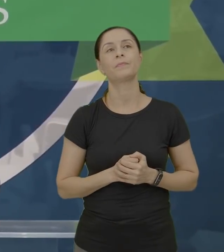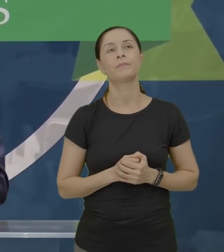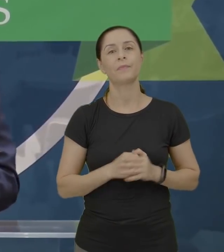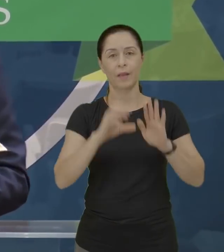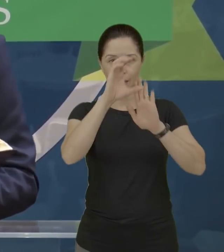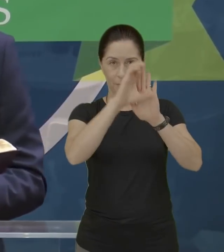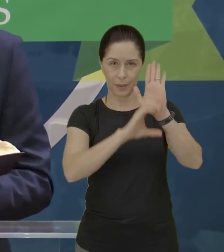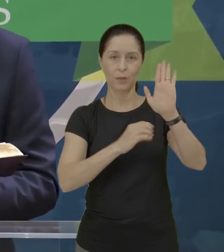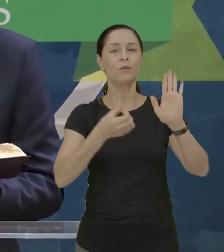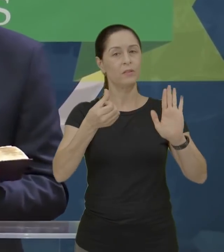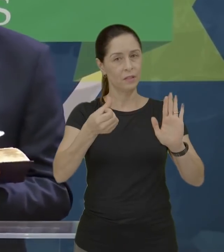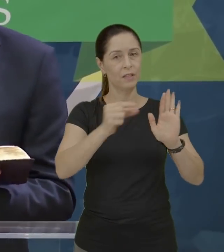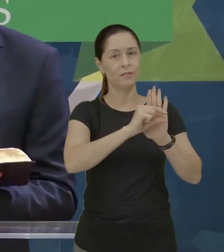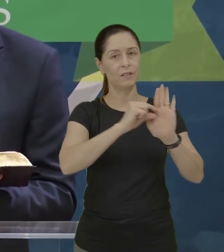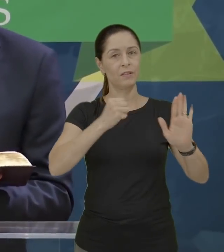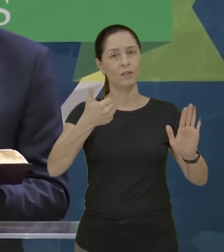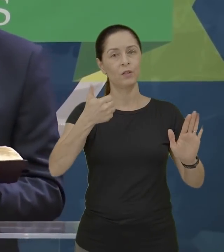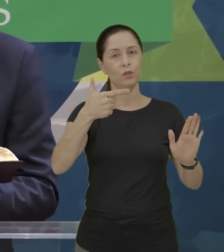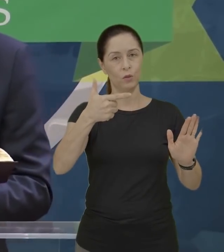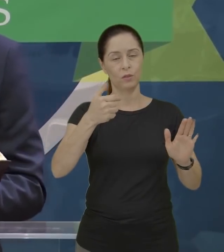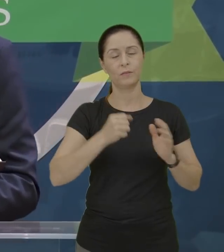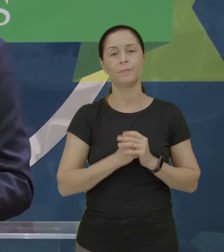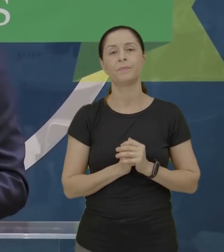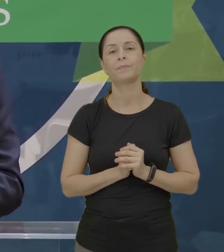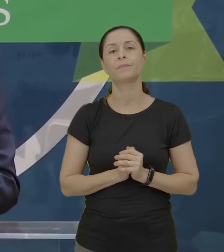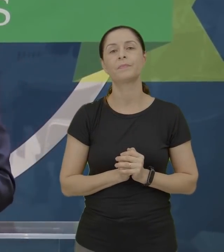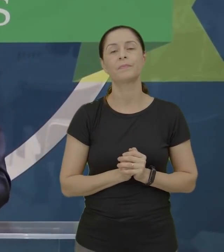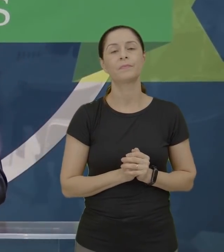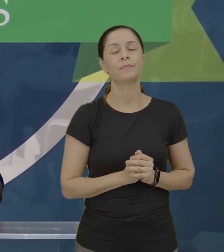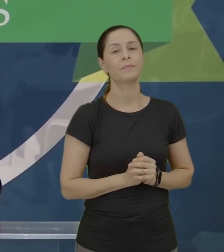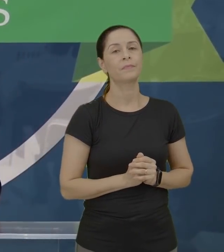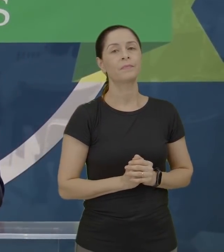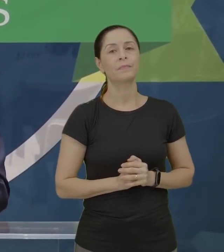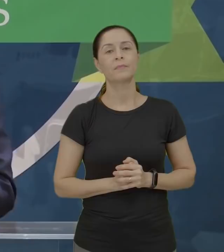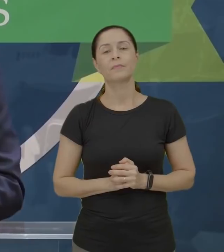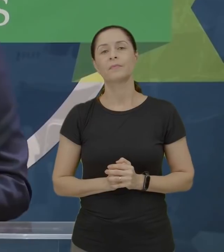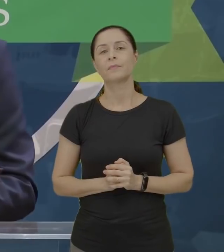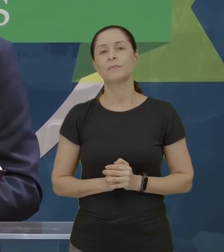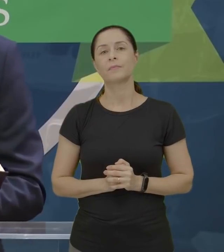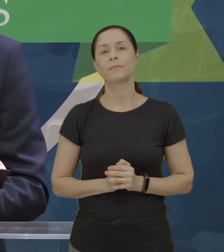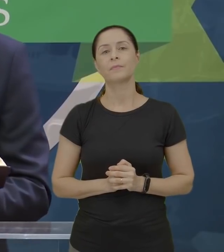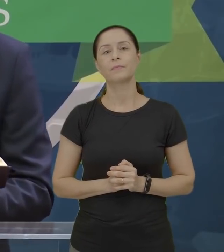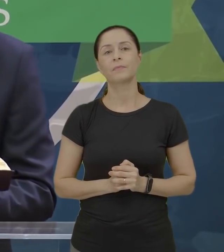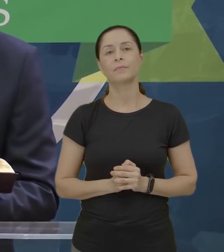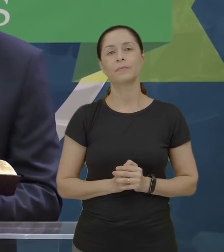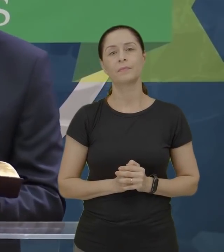Vamos entender outra coisa importante aí. Hebreus 6:12.